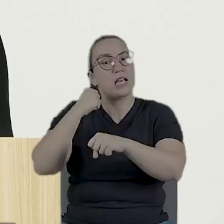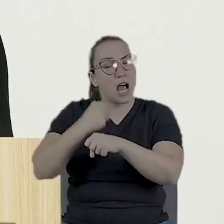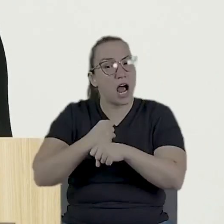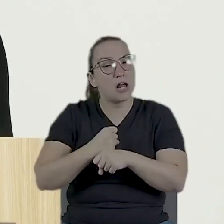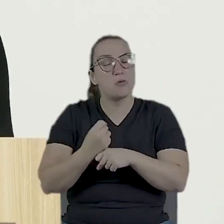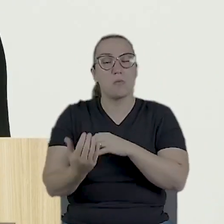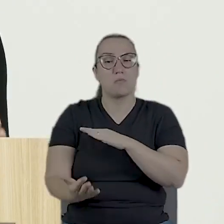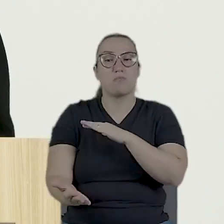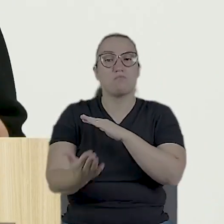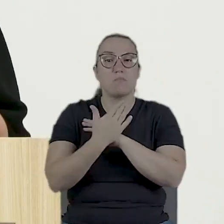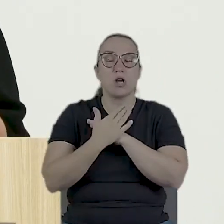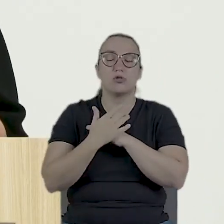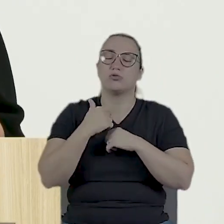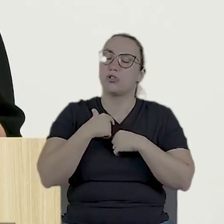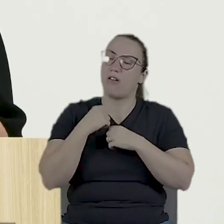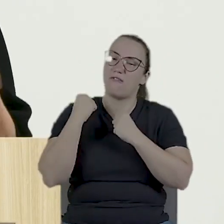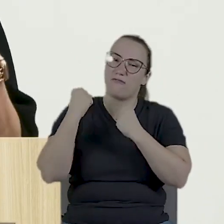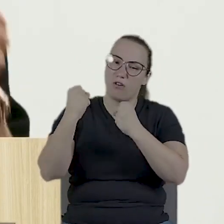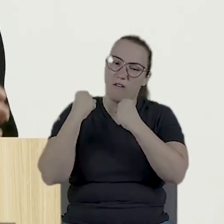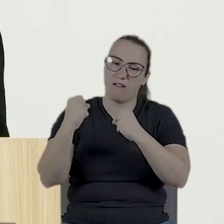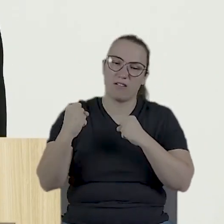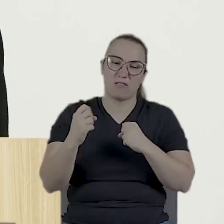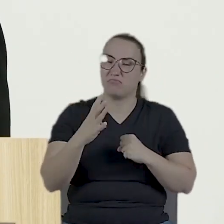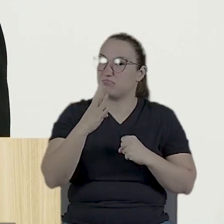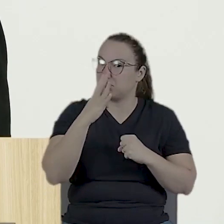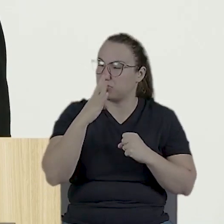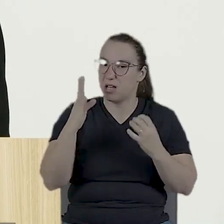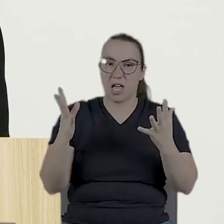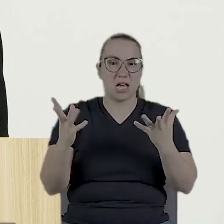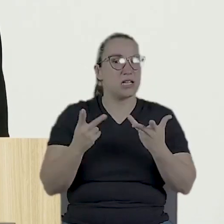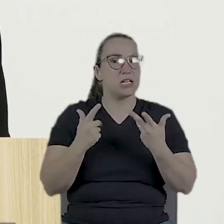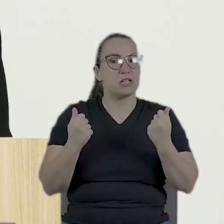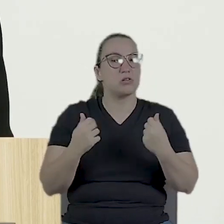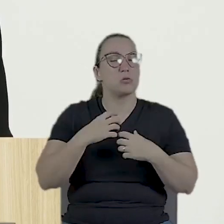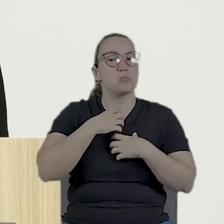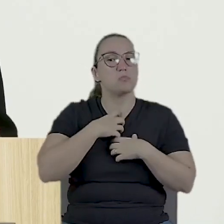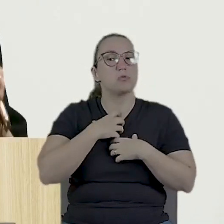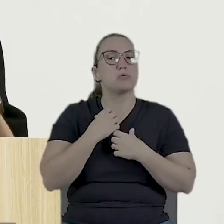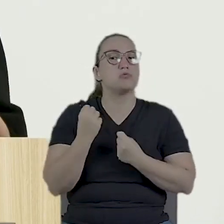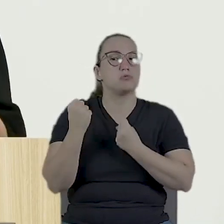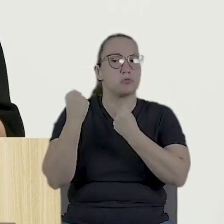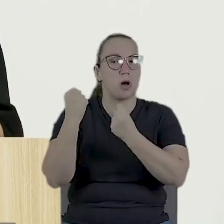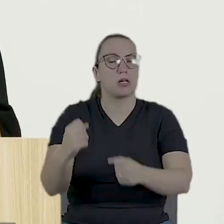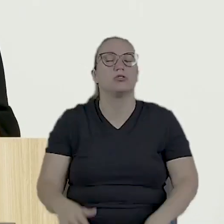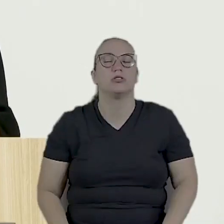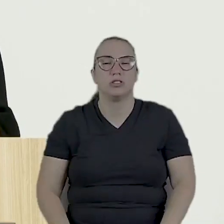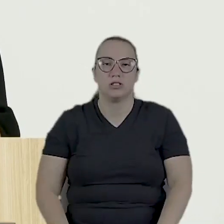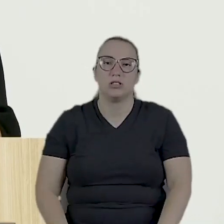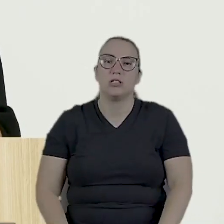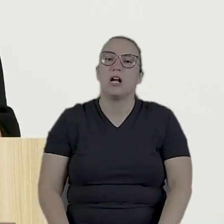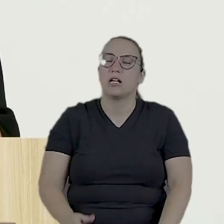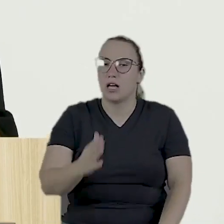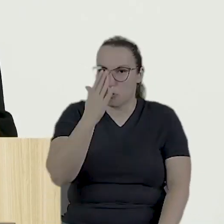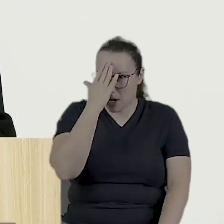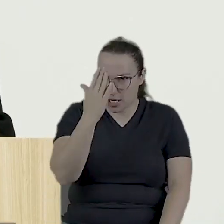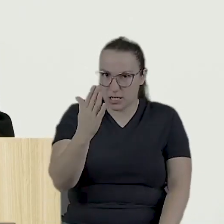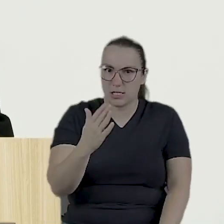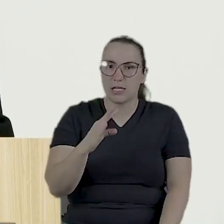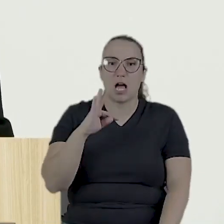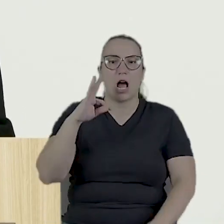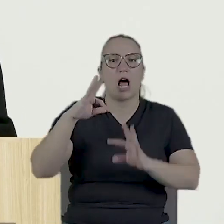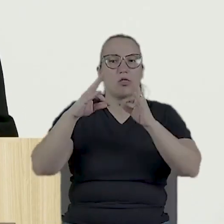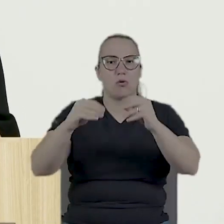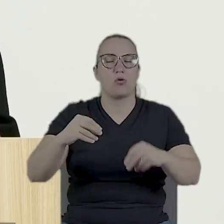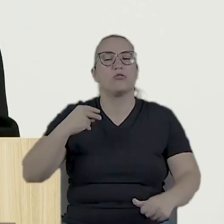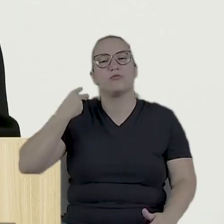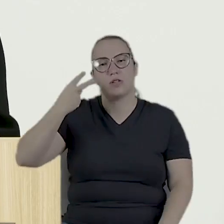de força. É incrível como eu me sinto forte. Quero agradecer a todos os vereadores, porque cada